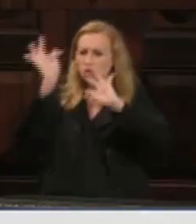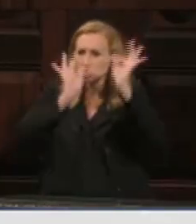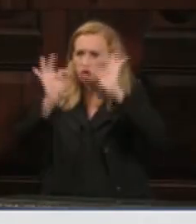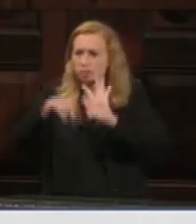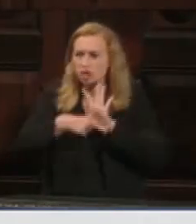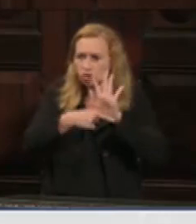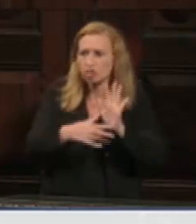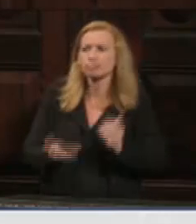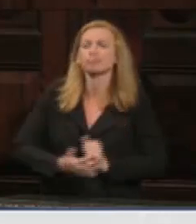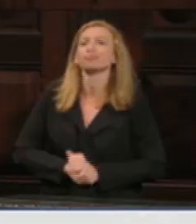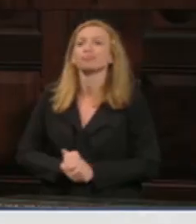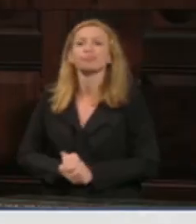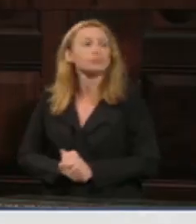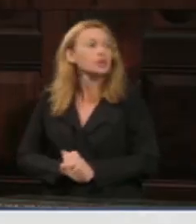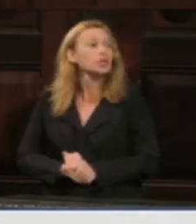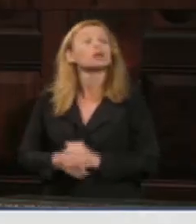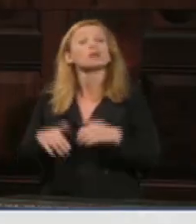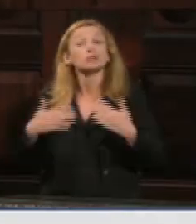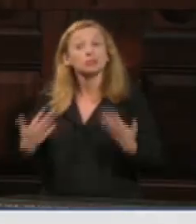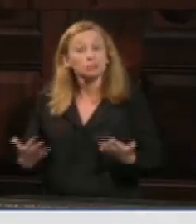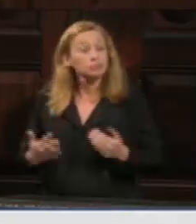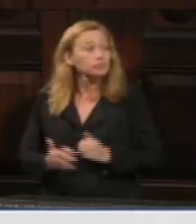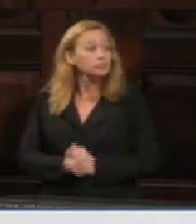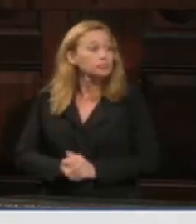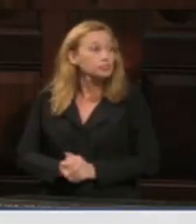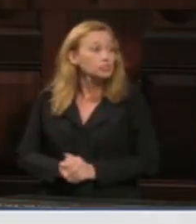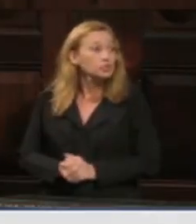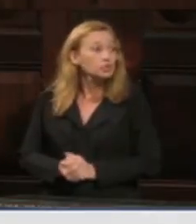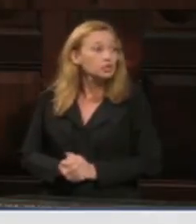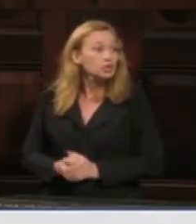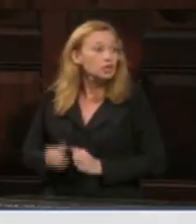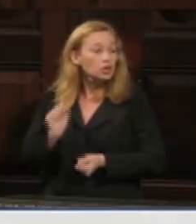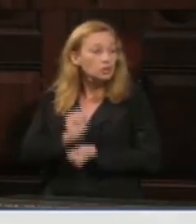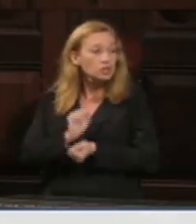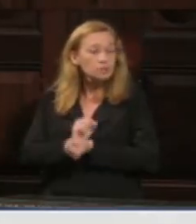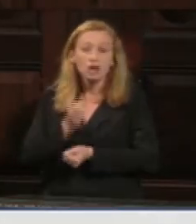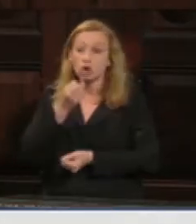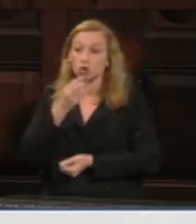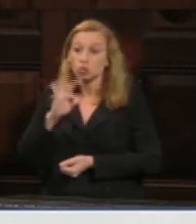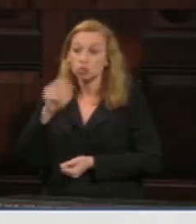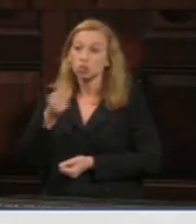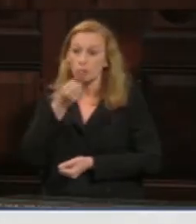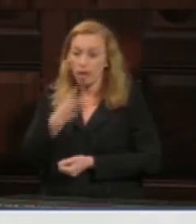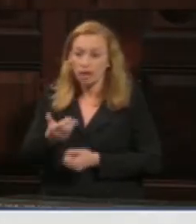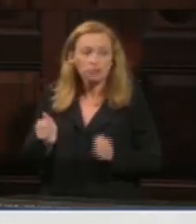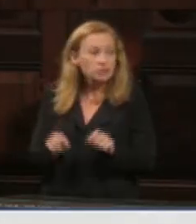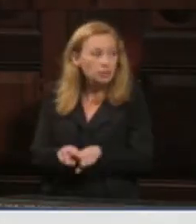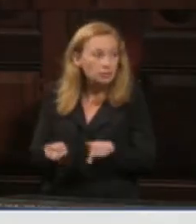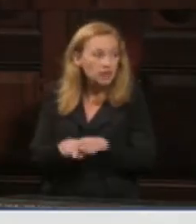seu mandato. E espero eu, se tudo correr bem, a Comissão de Transporte. Muito obrigado, presidente.